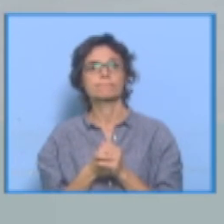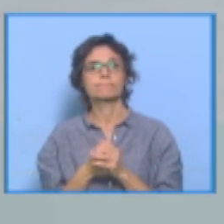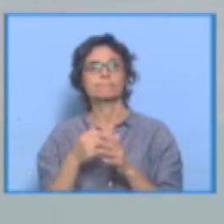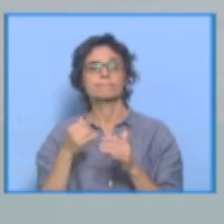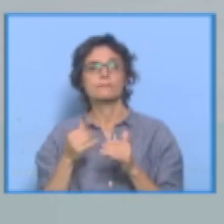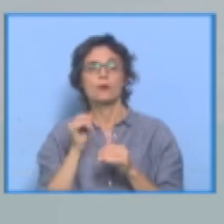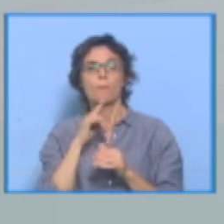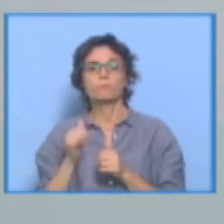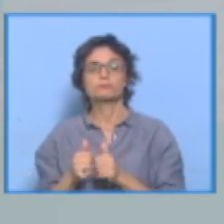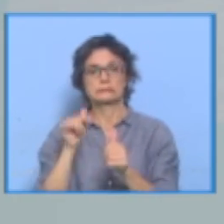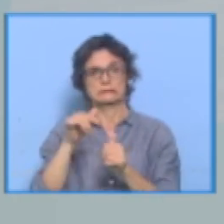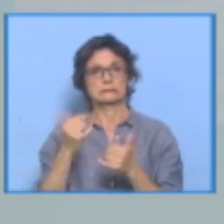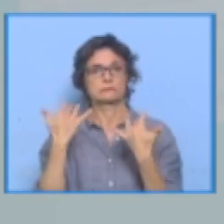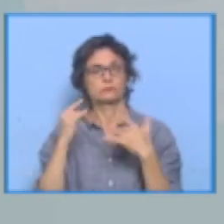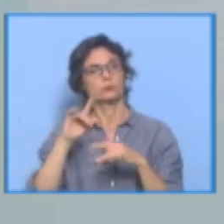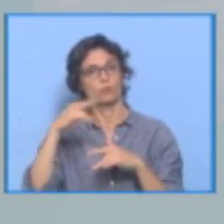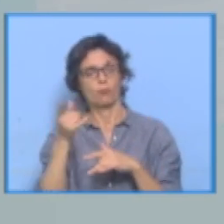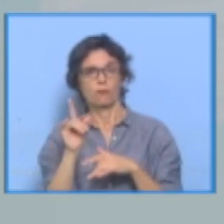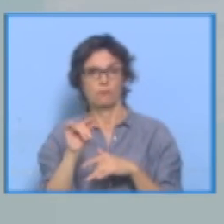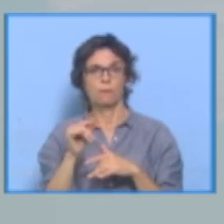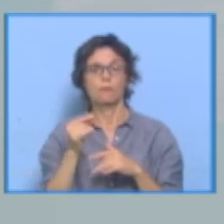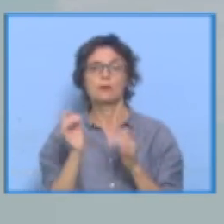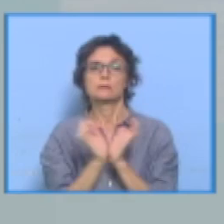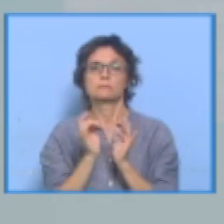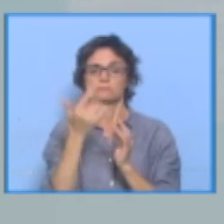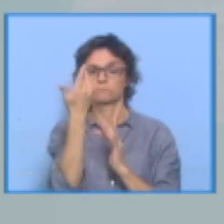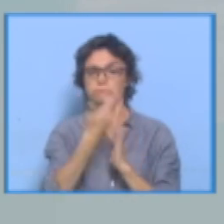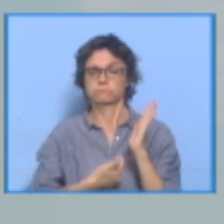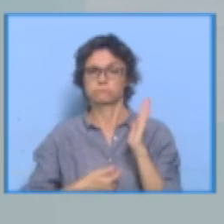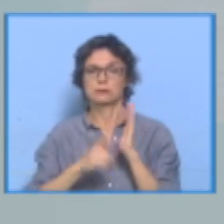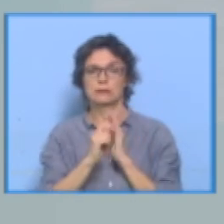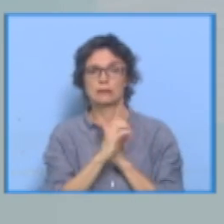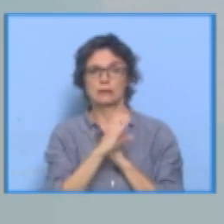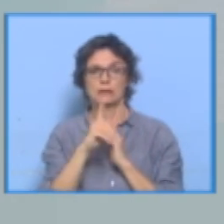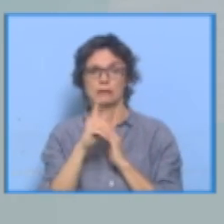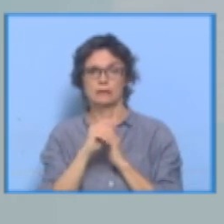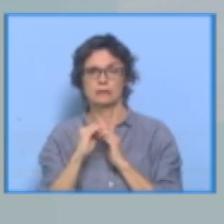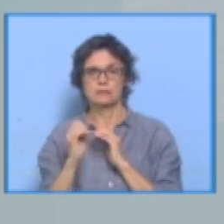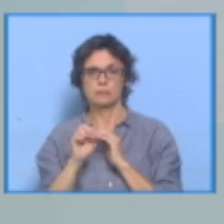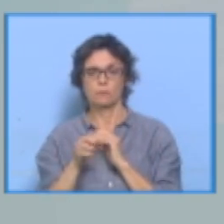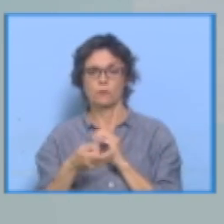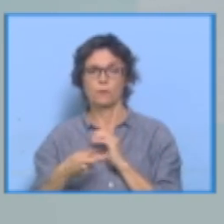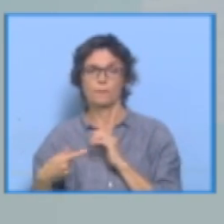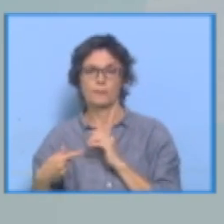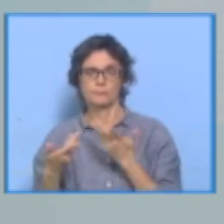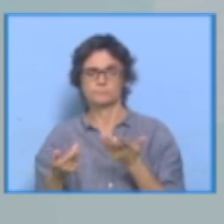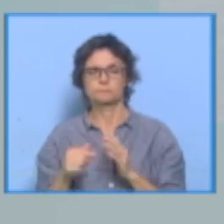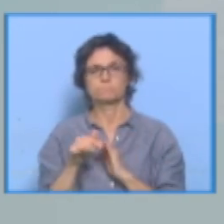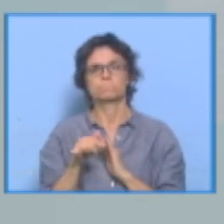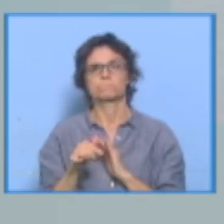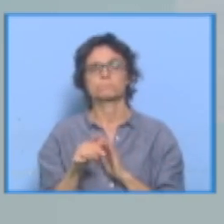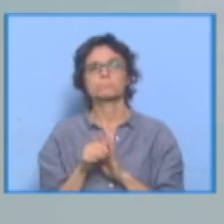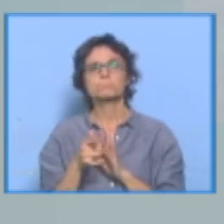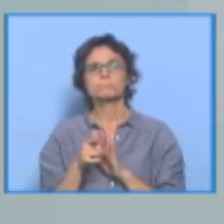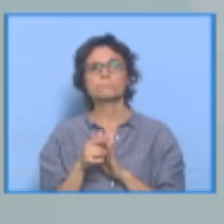Siga estas e outras notícias no portal da agência Eclésia, em eclésia.pt. O encerramento de escolas